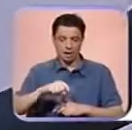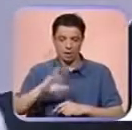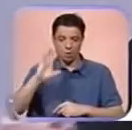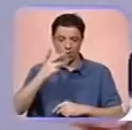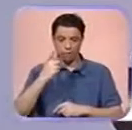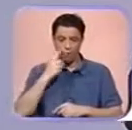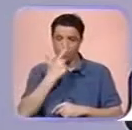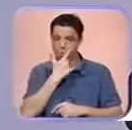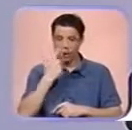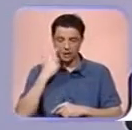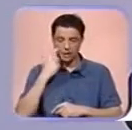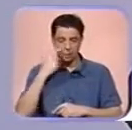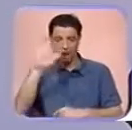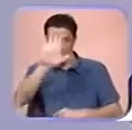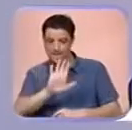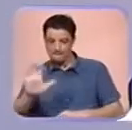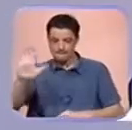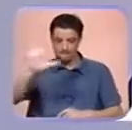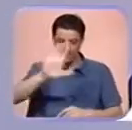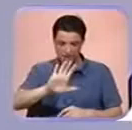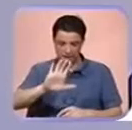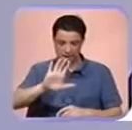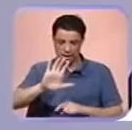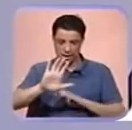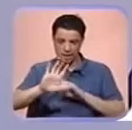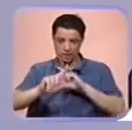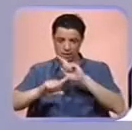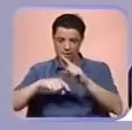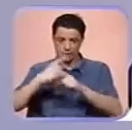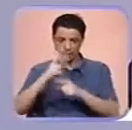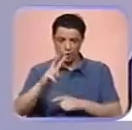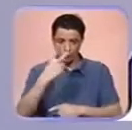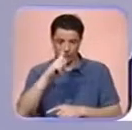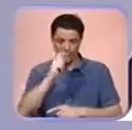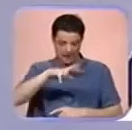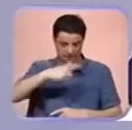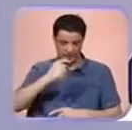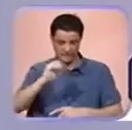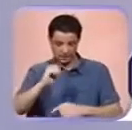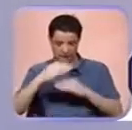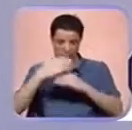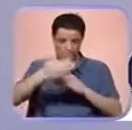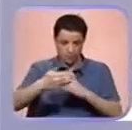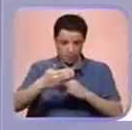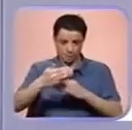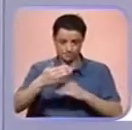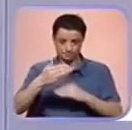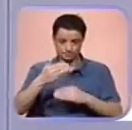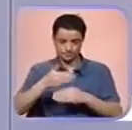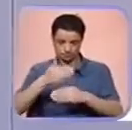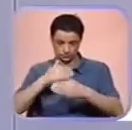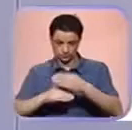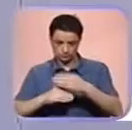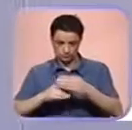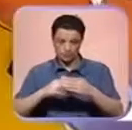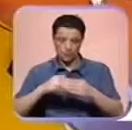no olho... A imagem, depois de atravessar as duas lentes que nós temos, tanto a de fora, que damos o nome de córnea, e a de dentro, que é o